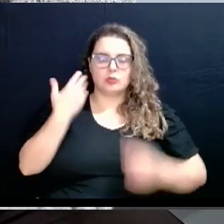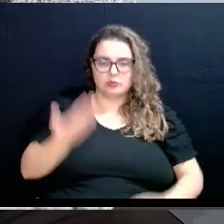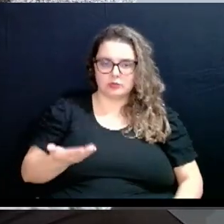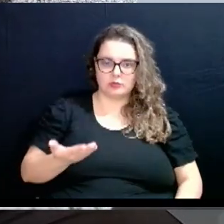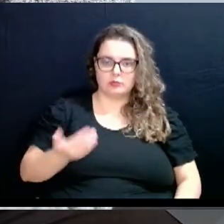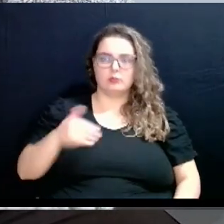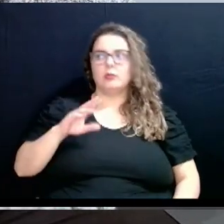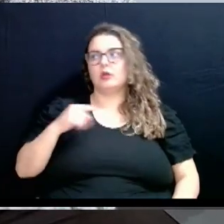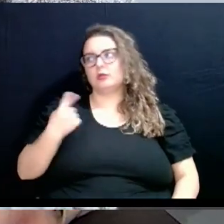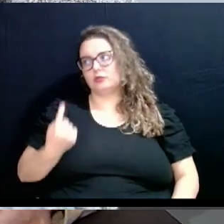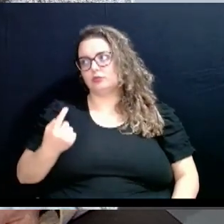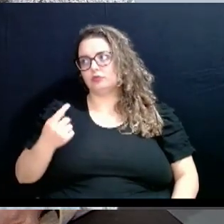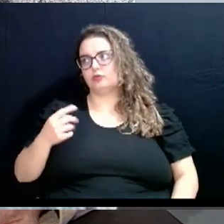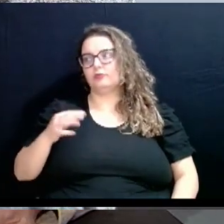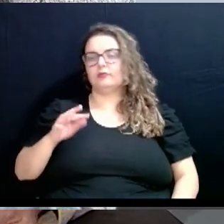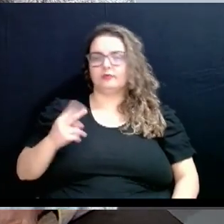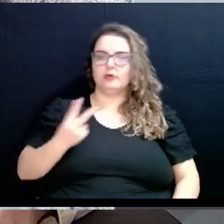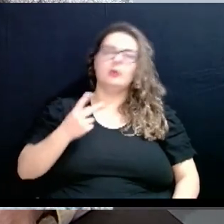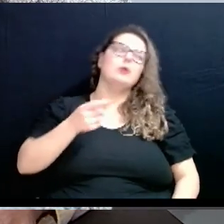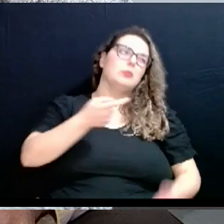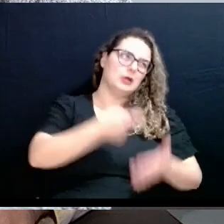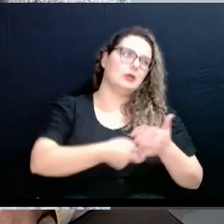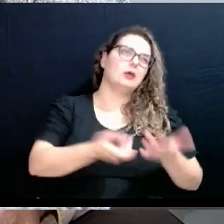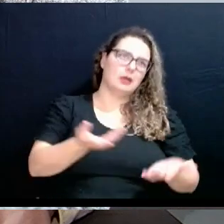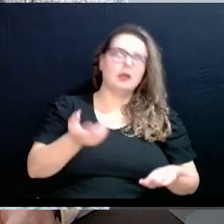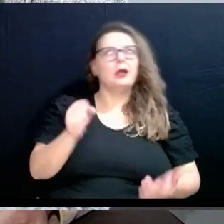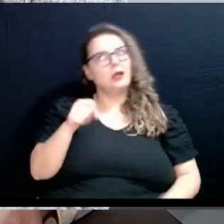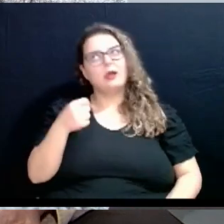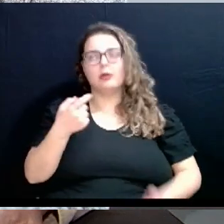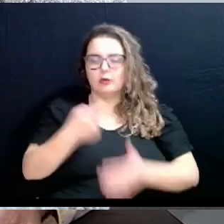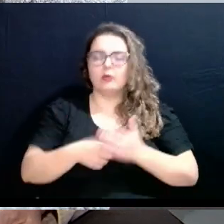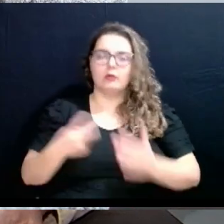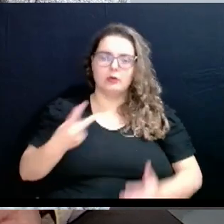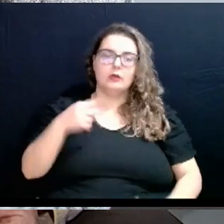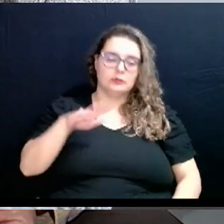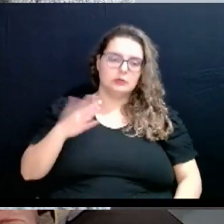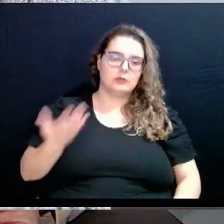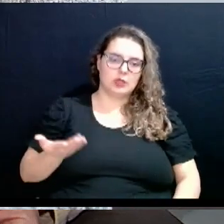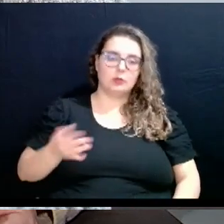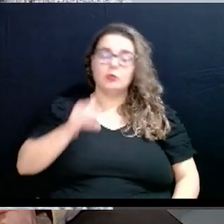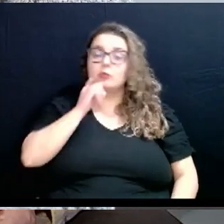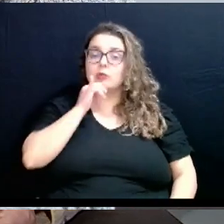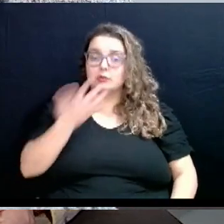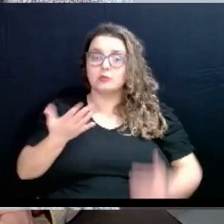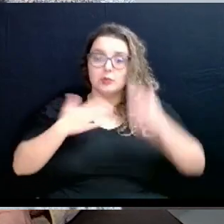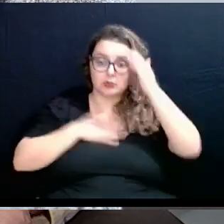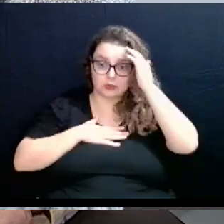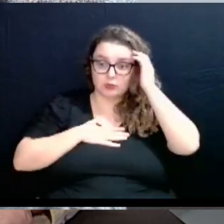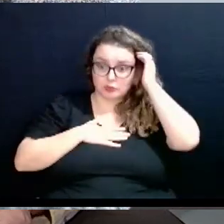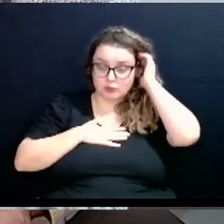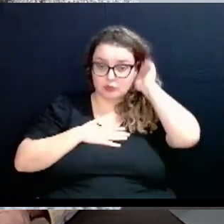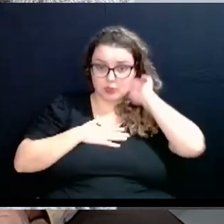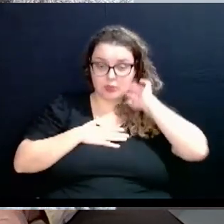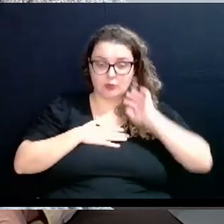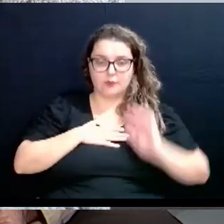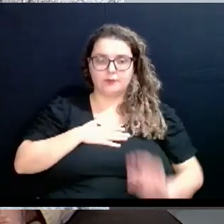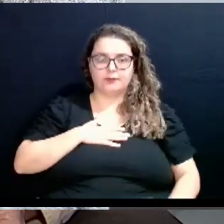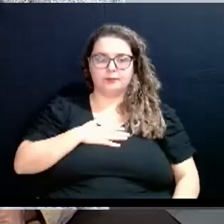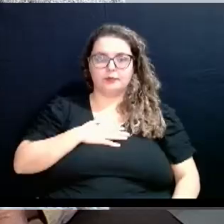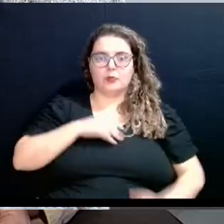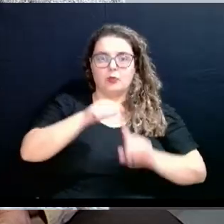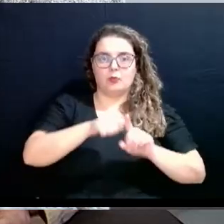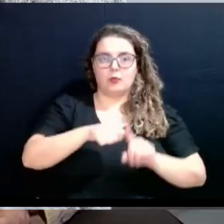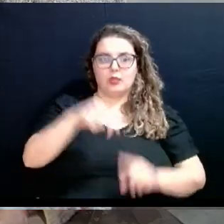seu, mais um valor. Uma tarifa, digamos. Uma tarifa a mais, vai ter um valor a mais. Por exemplo, no meu